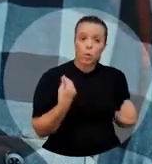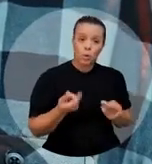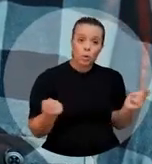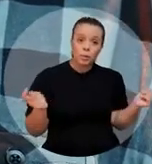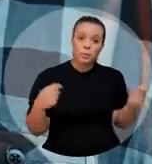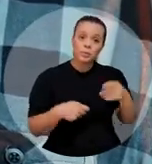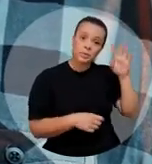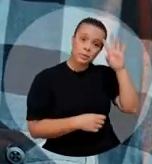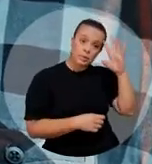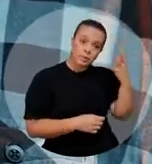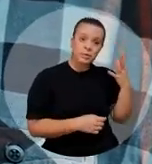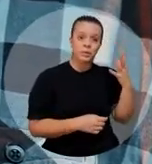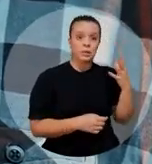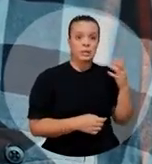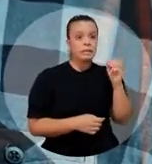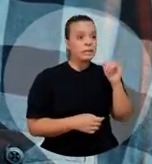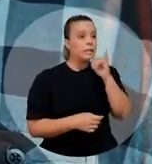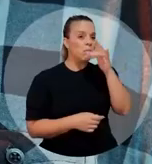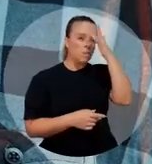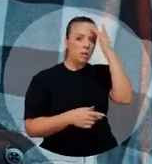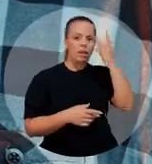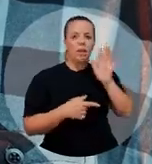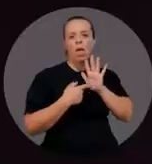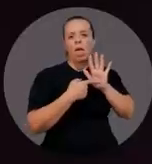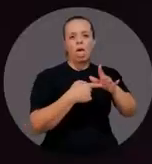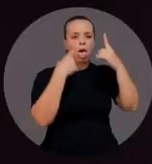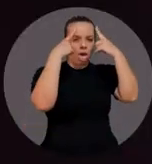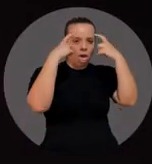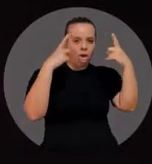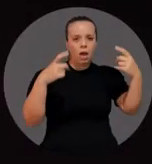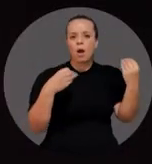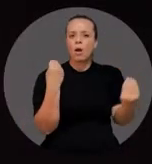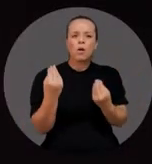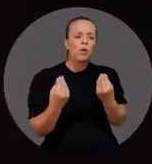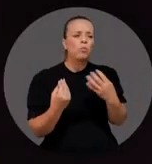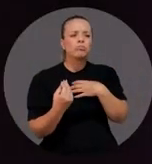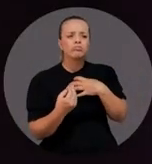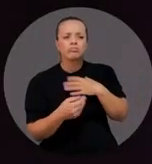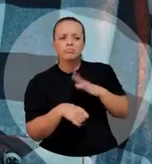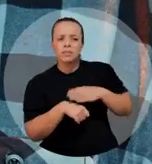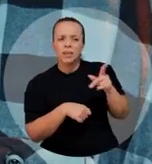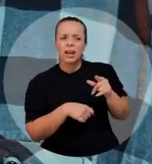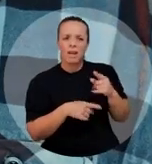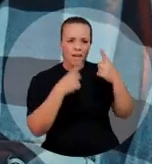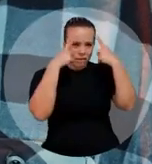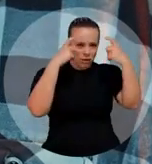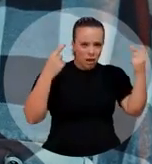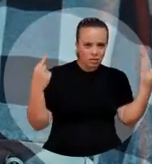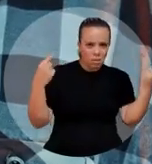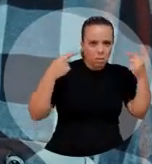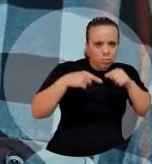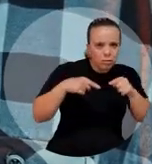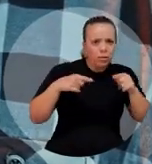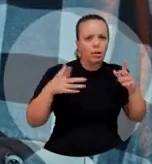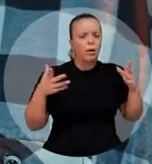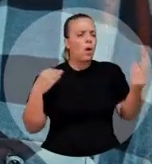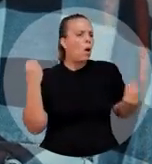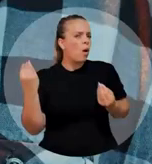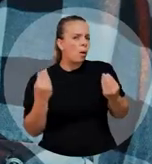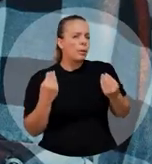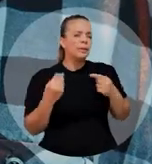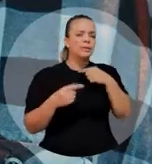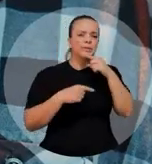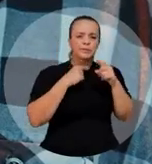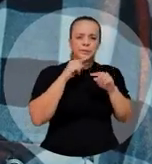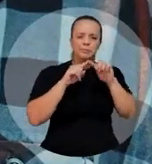soluções pra quem prega violência, pra lidar com pessoas que pregam violência. Será que é a própria violência? Uhum. E